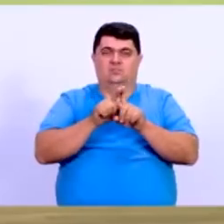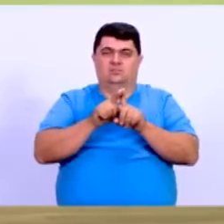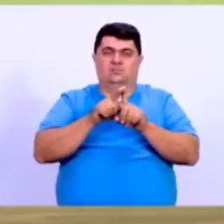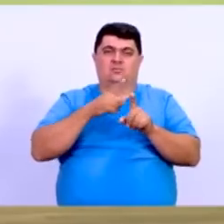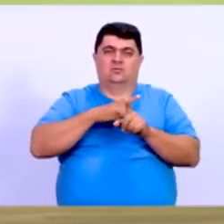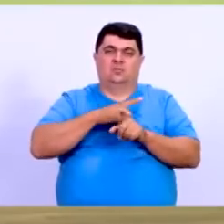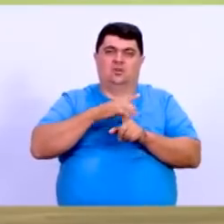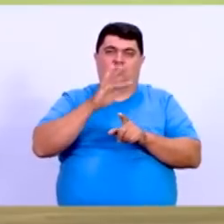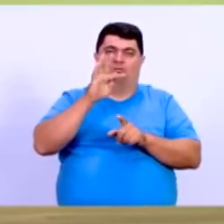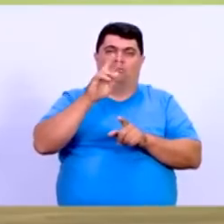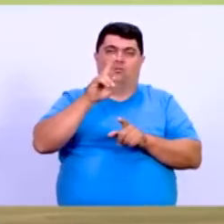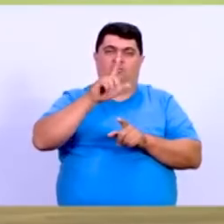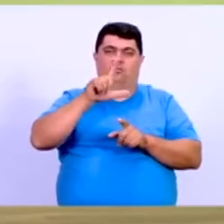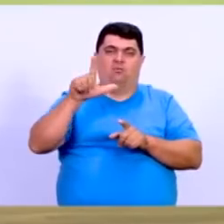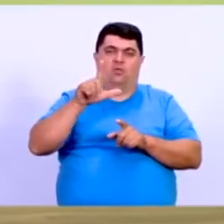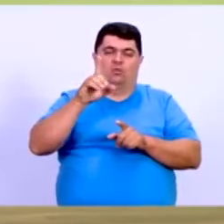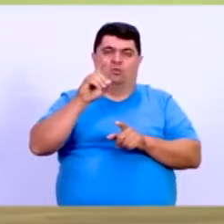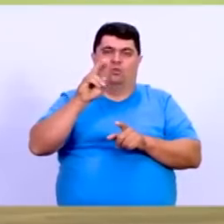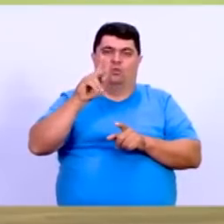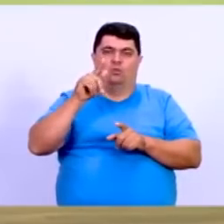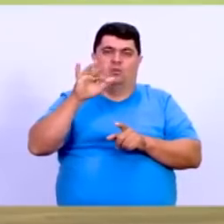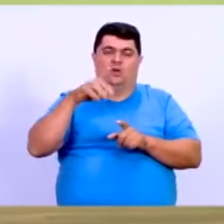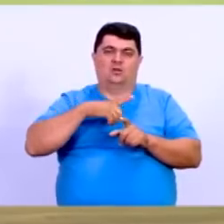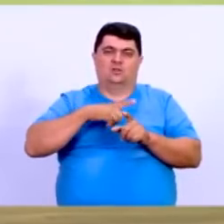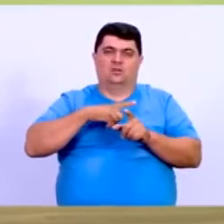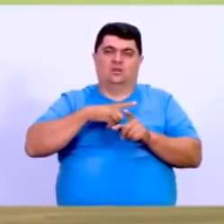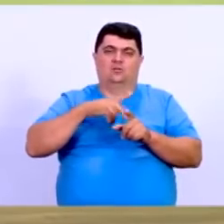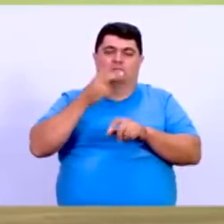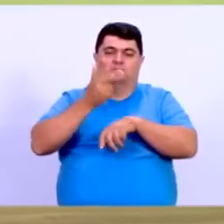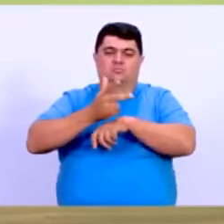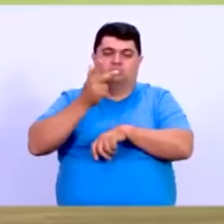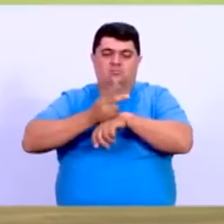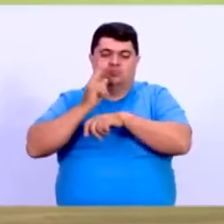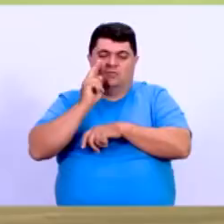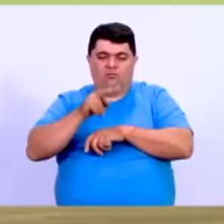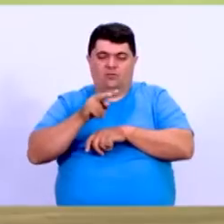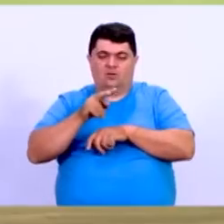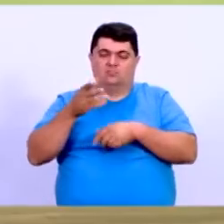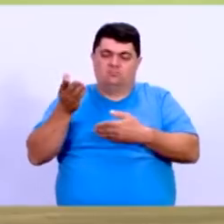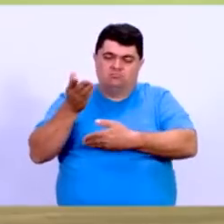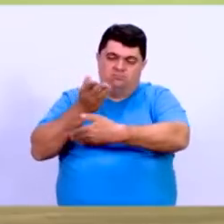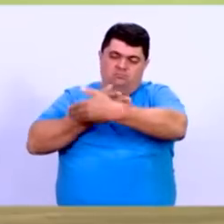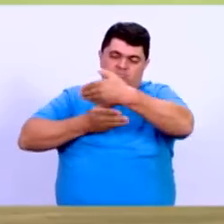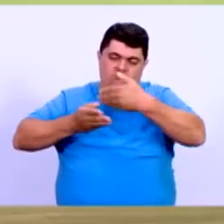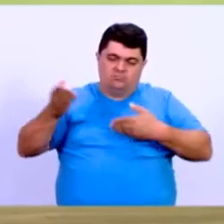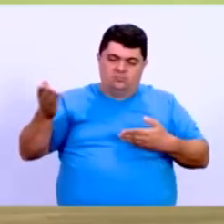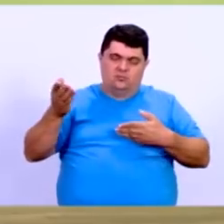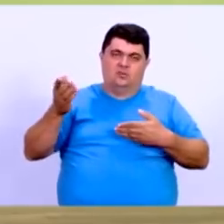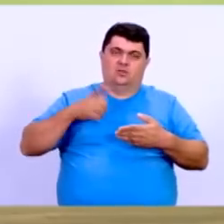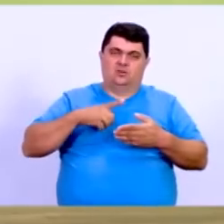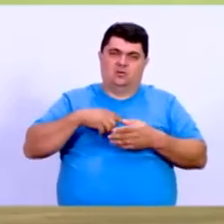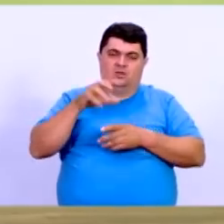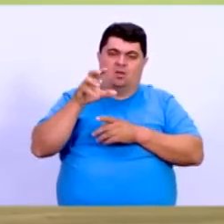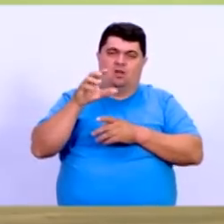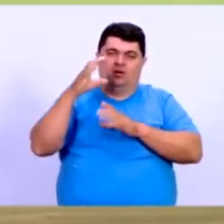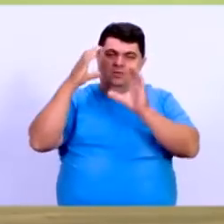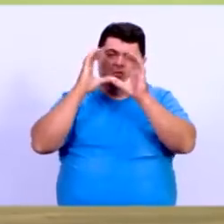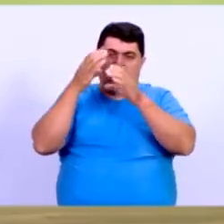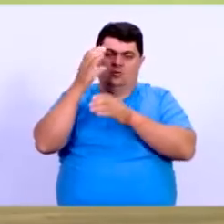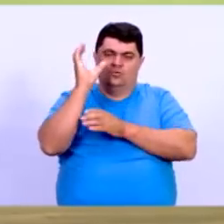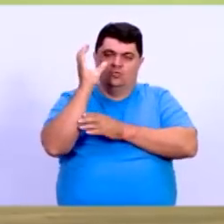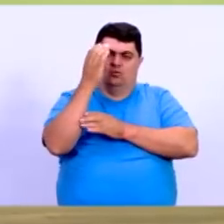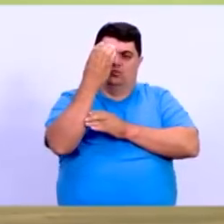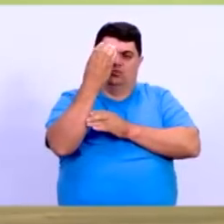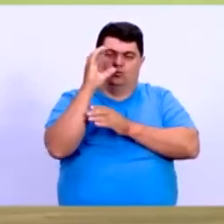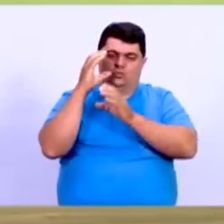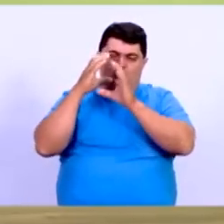full duplex, porque eu tenho imagens no sentido contrário, o operador consegue controlar essa câmera, aumentando o zoom e